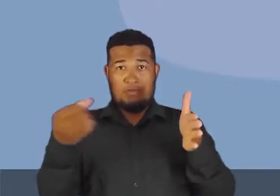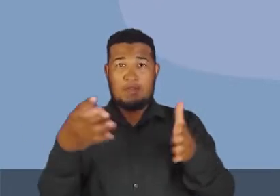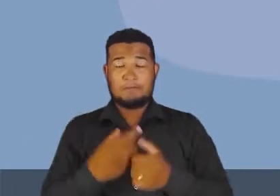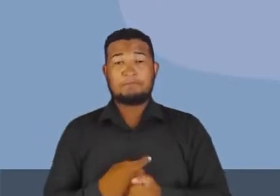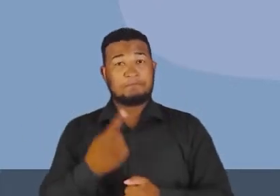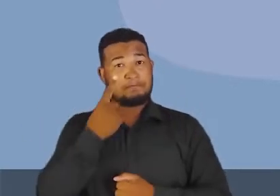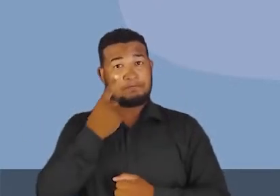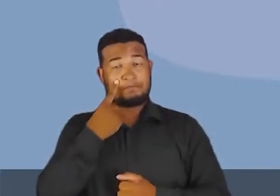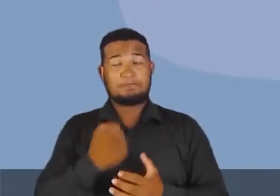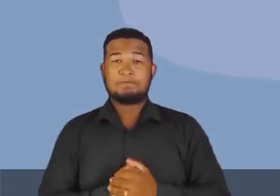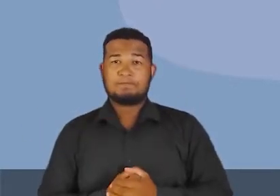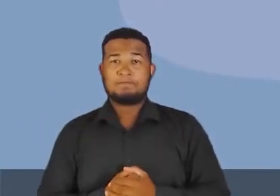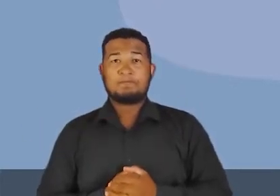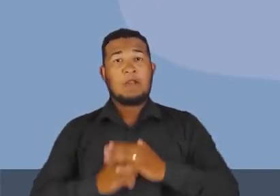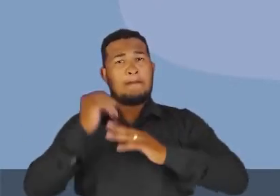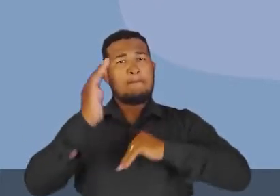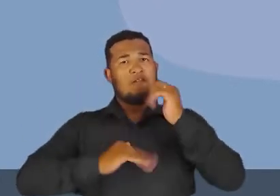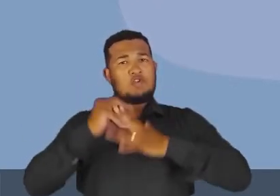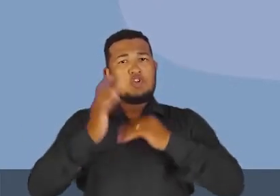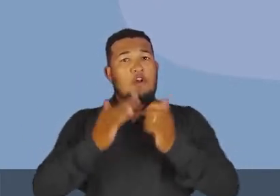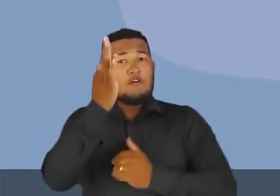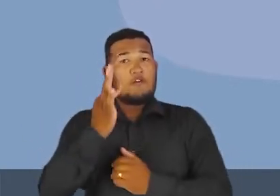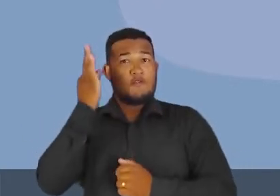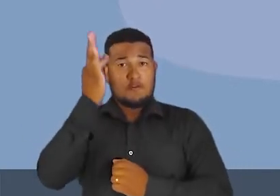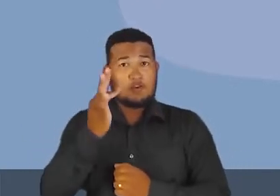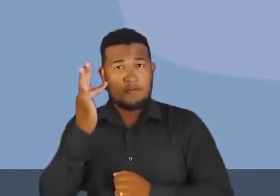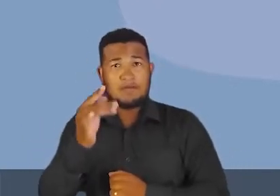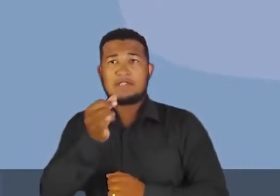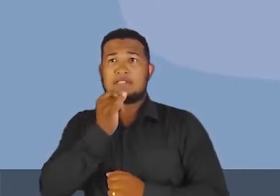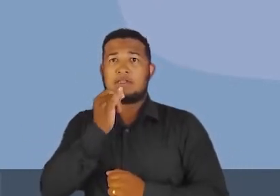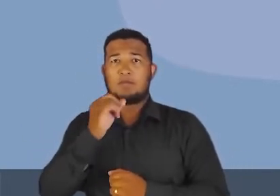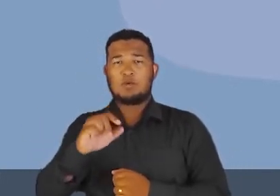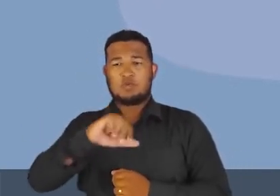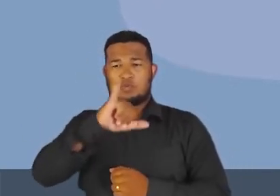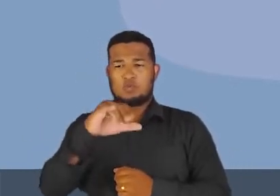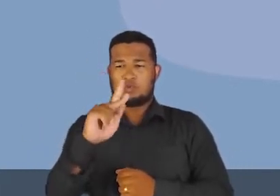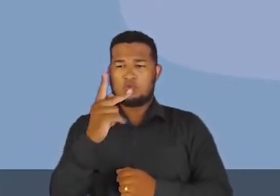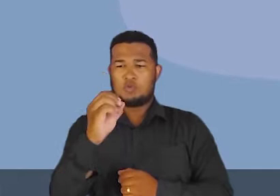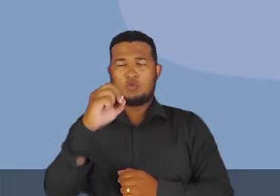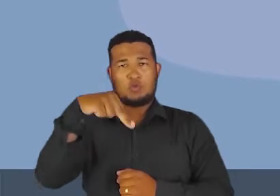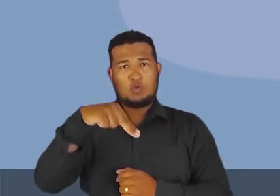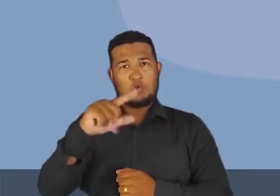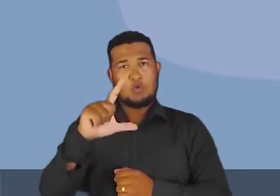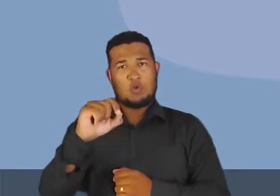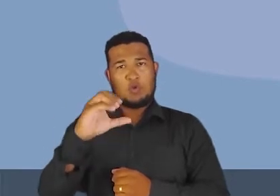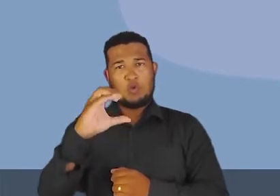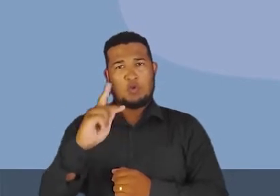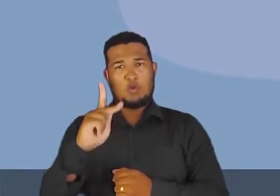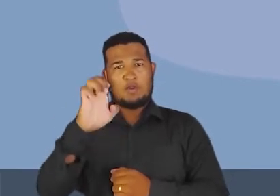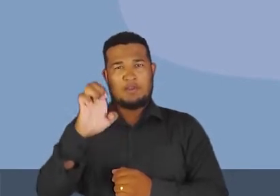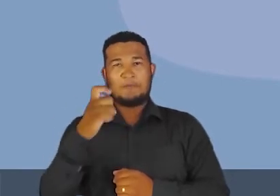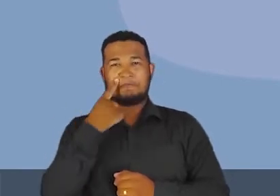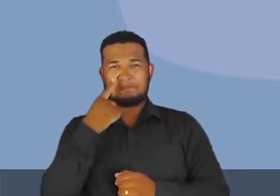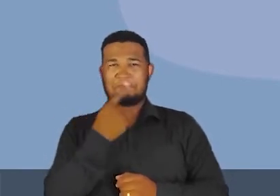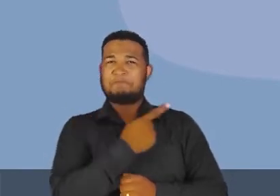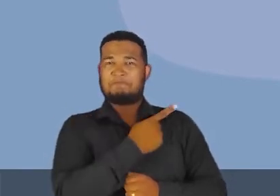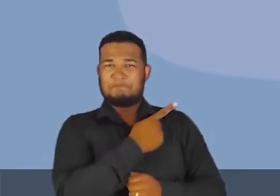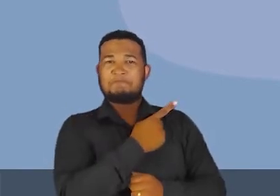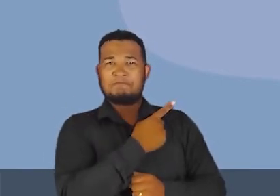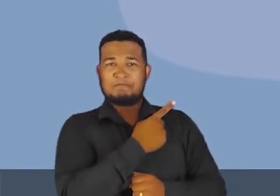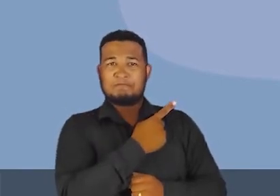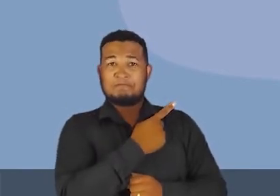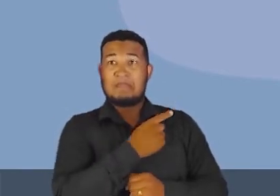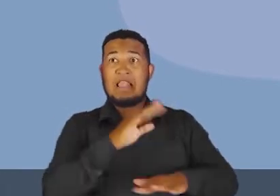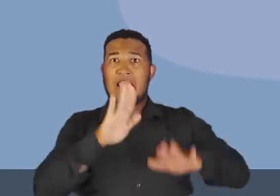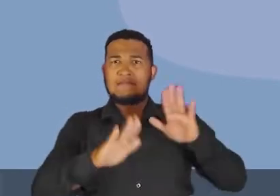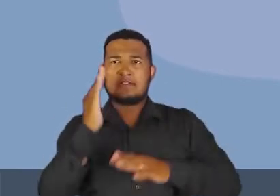tela. Os filósofos modernos, como John Locke, você está vendo a foto dele aí agora, muitas vezes eles vão entender